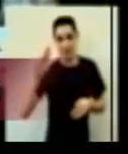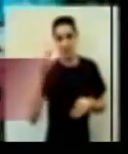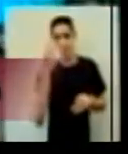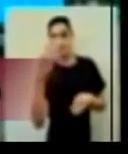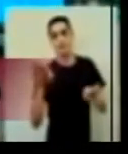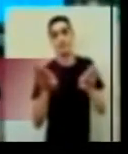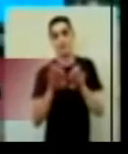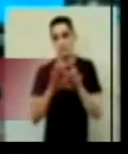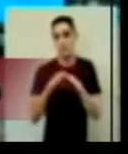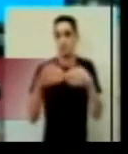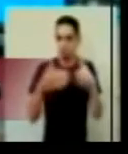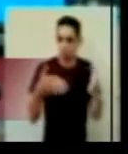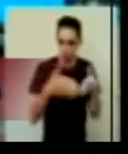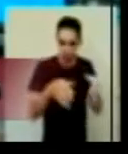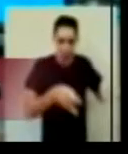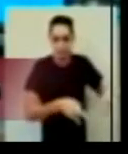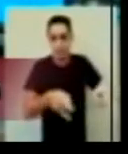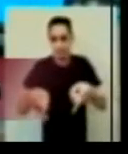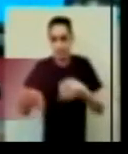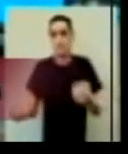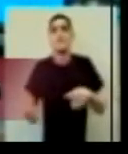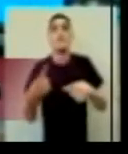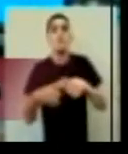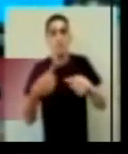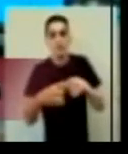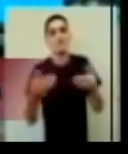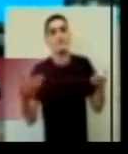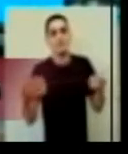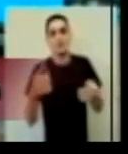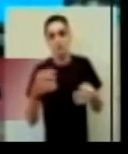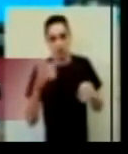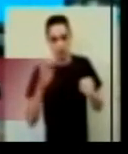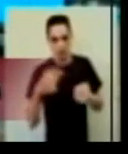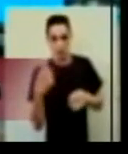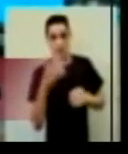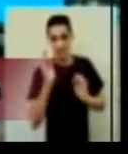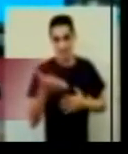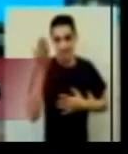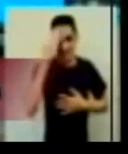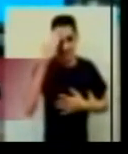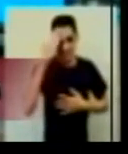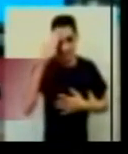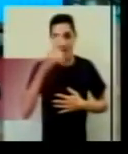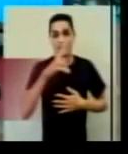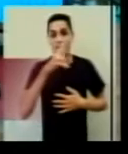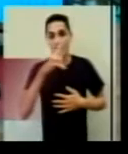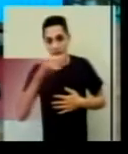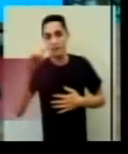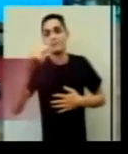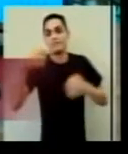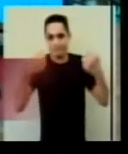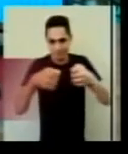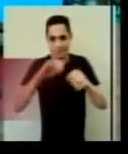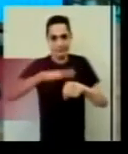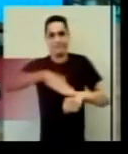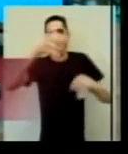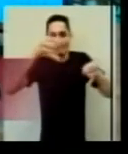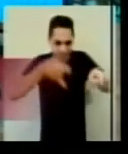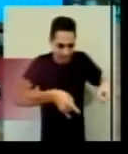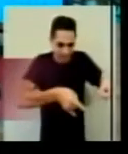leitos? Porque a gente percebe que a curva estava, nesse momento que a curva estava ascendente, nós sabíamos que nós